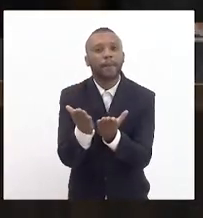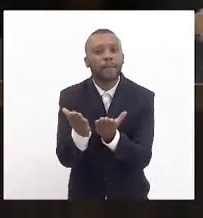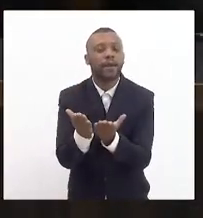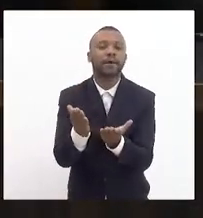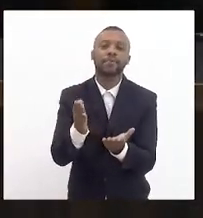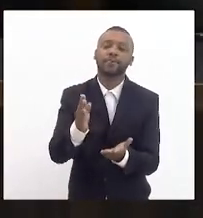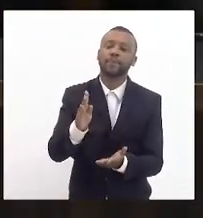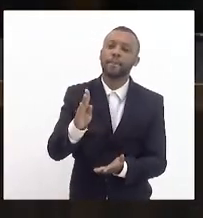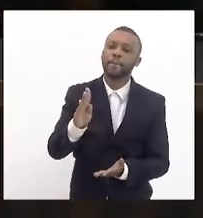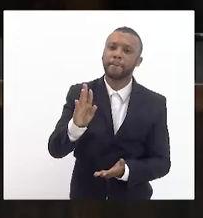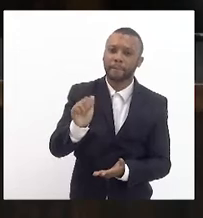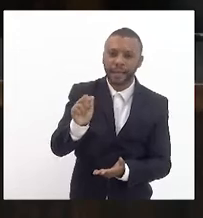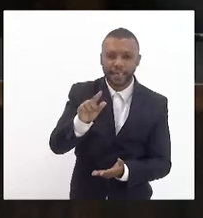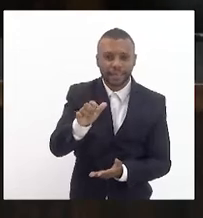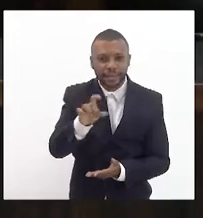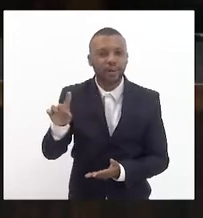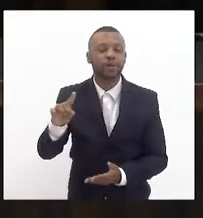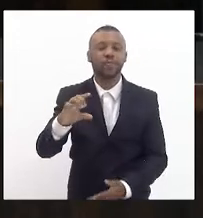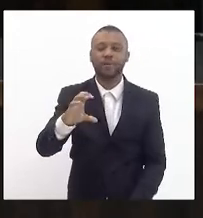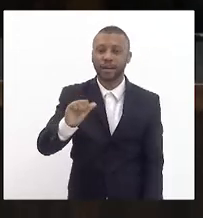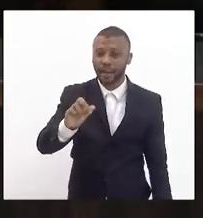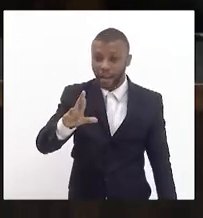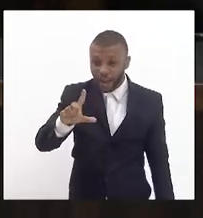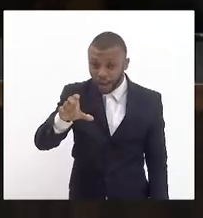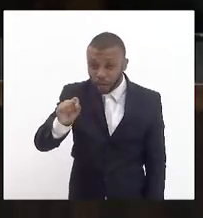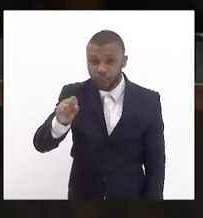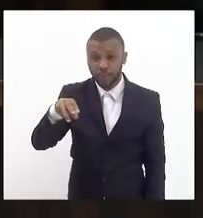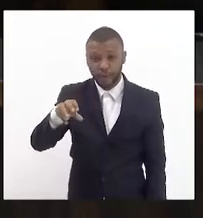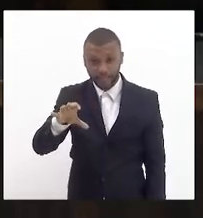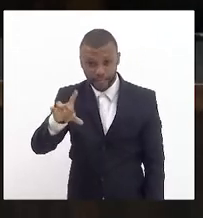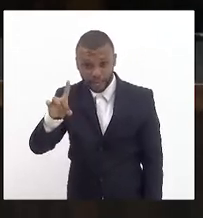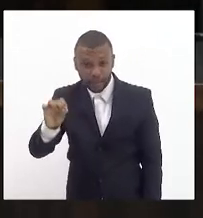Brazão, deputado Carlos Macedo, deputado Carlos Mink,